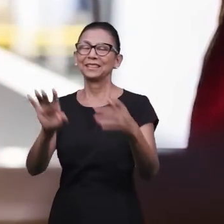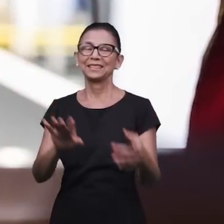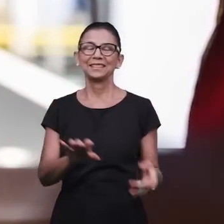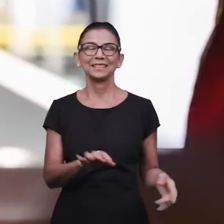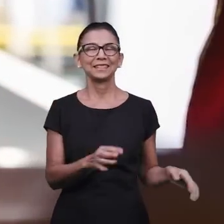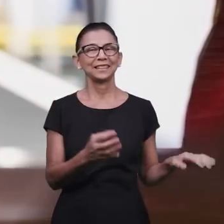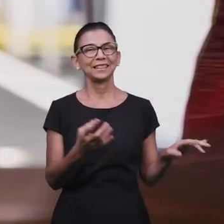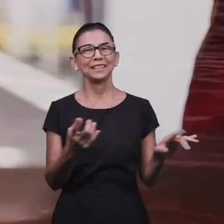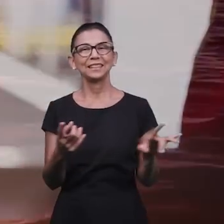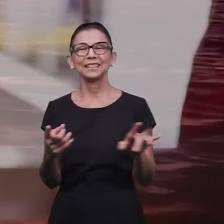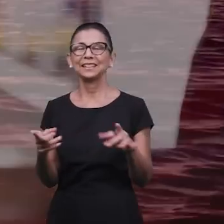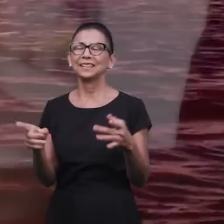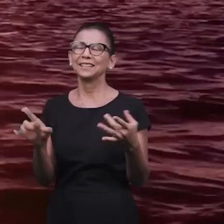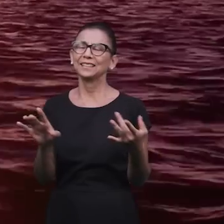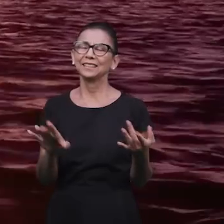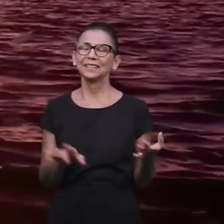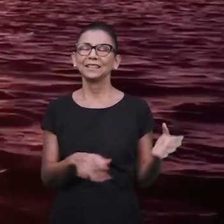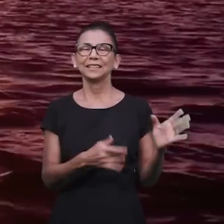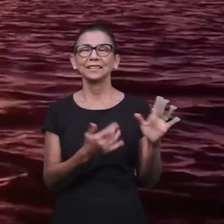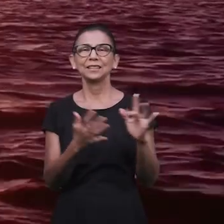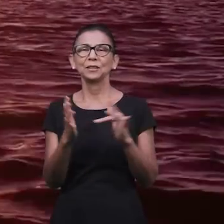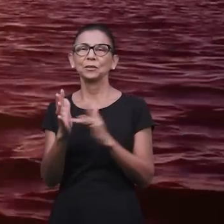subirei,